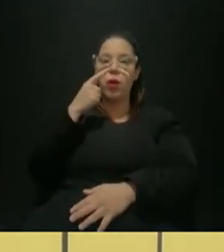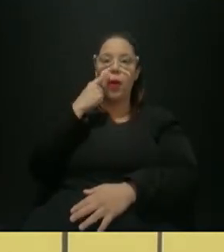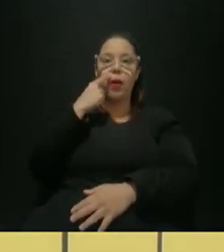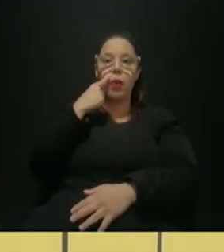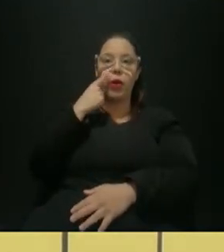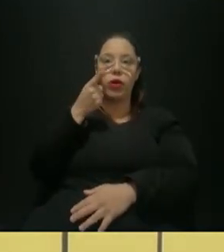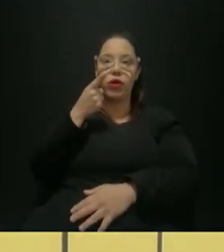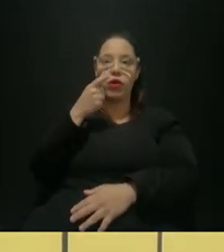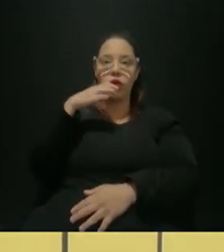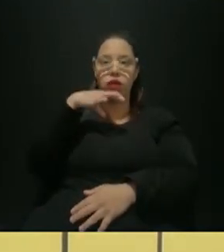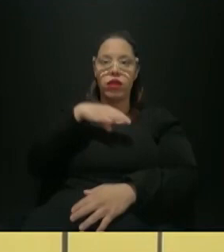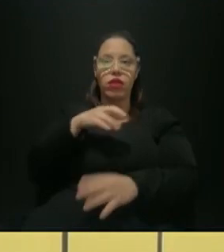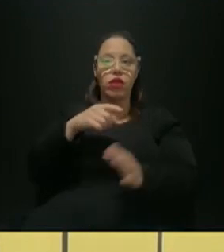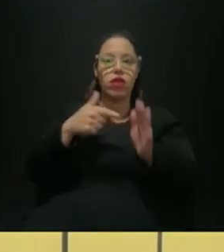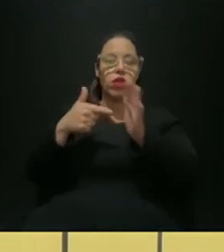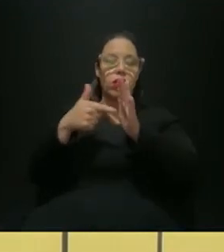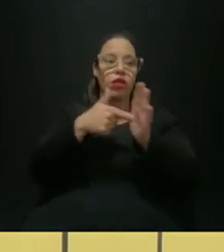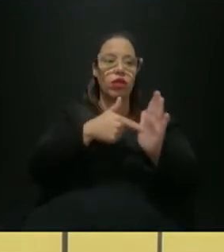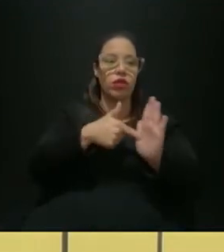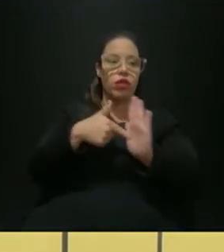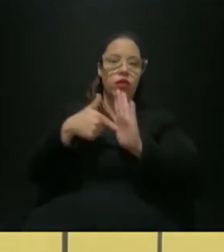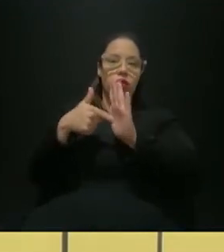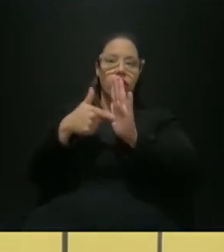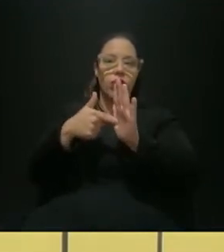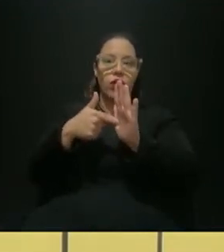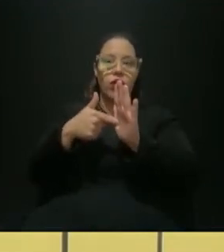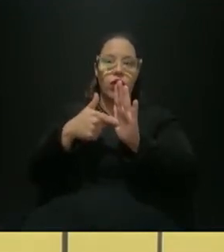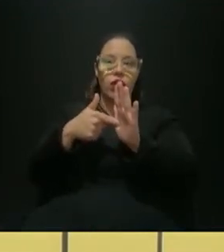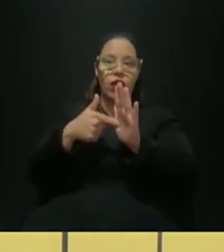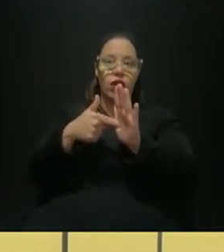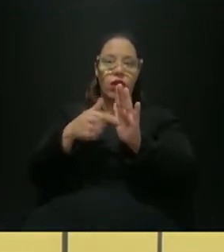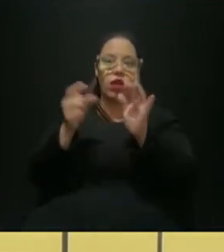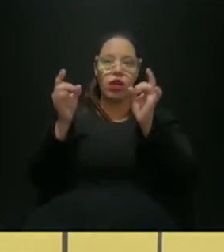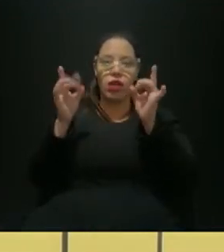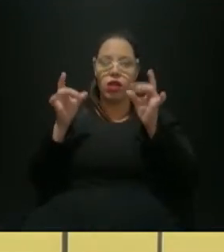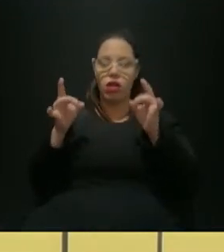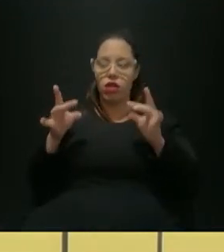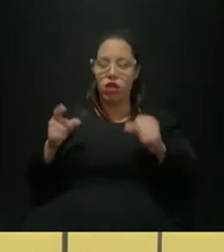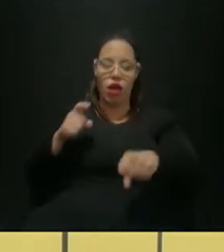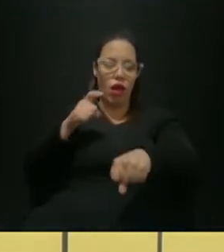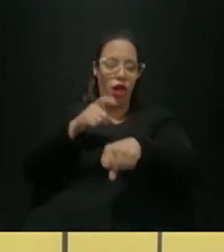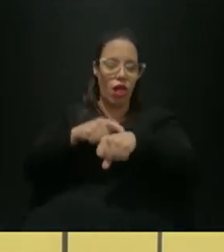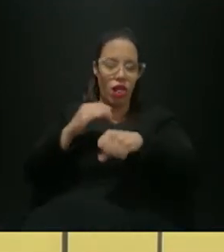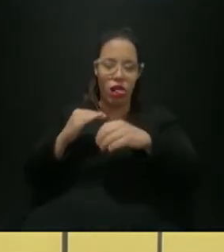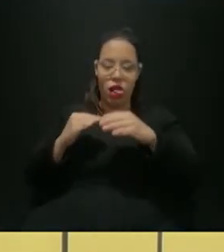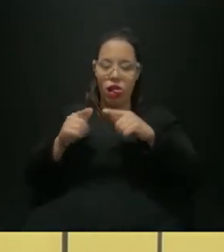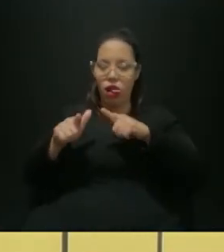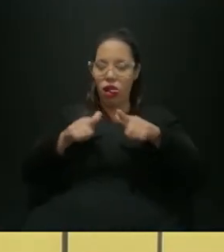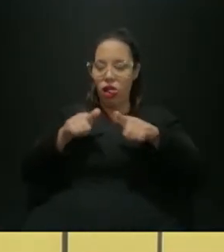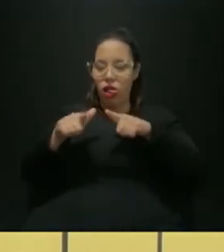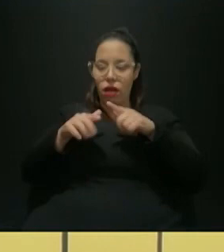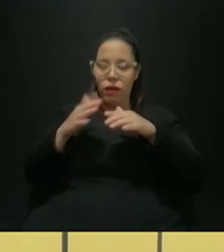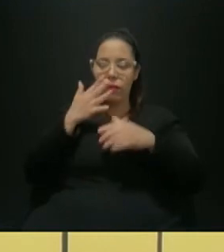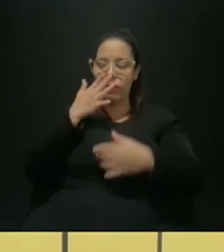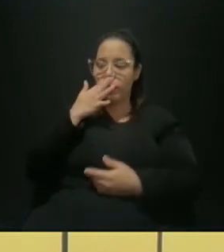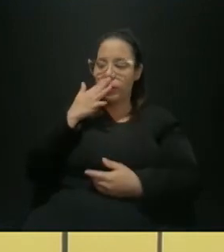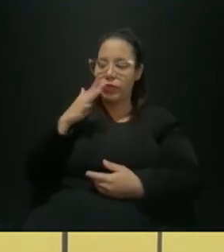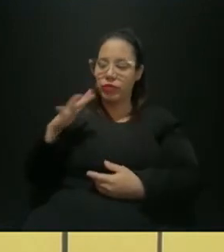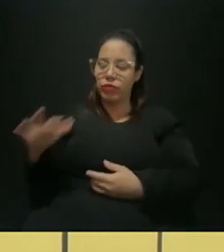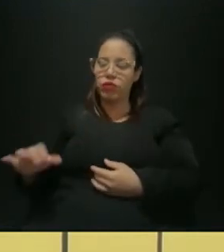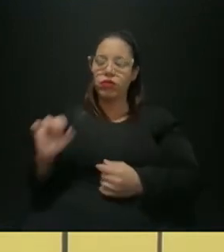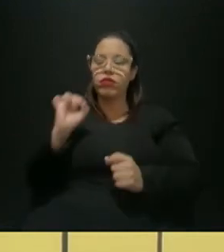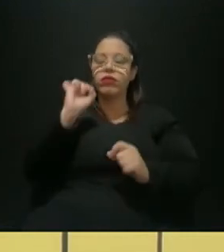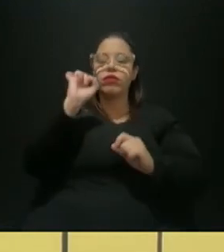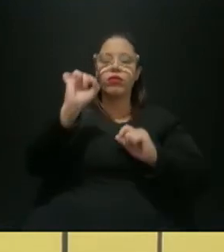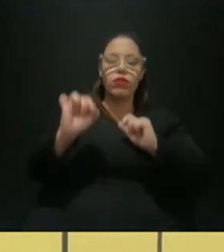momento em que você tem um especial tempo para trabalhar com as crianças, no sentido de tentar diminuir